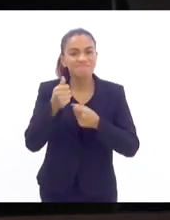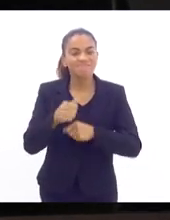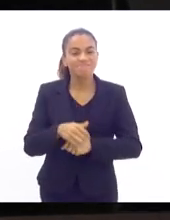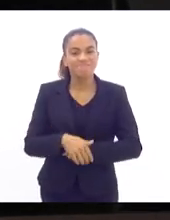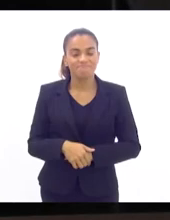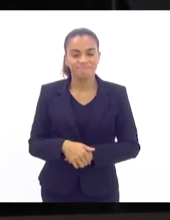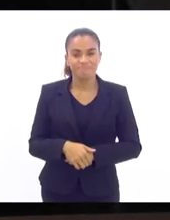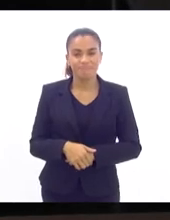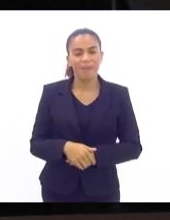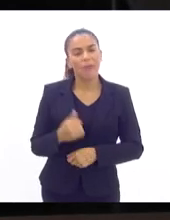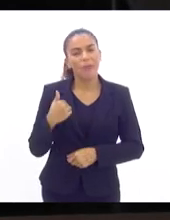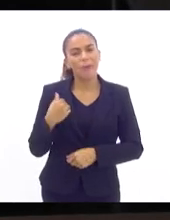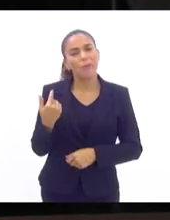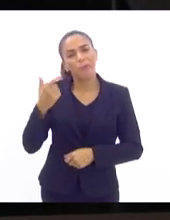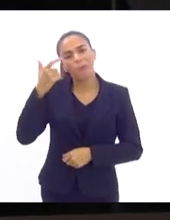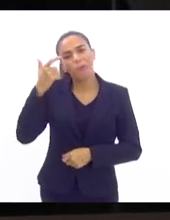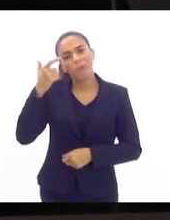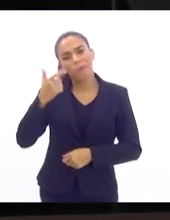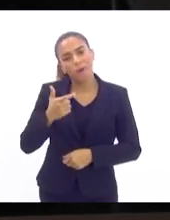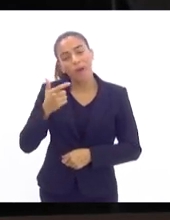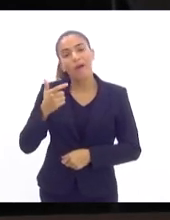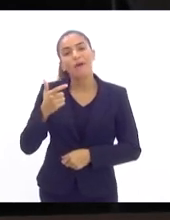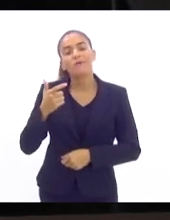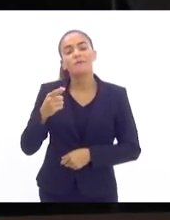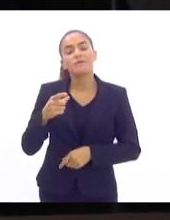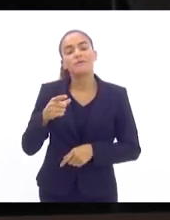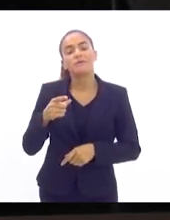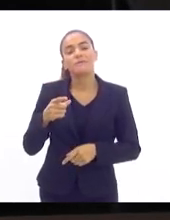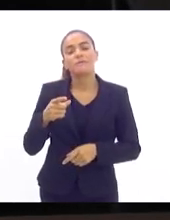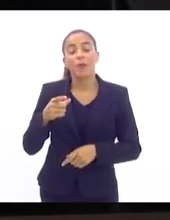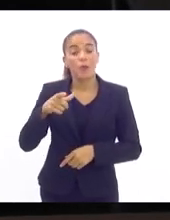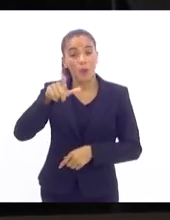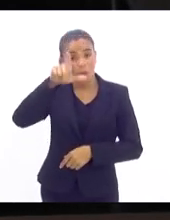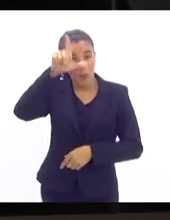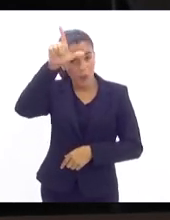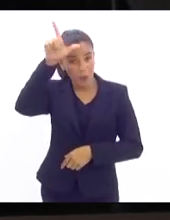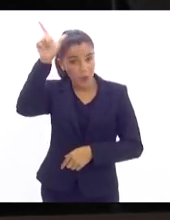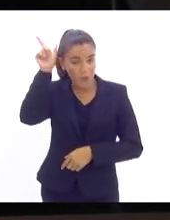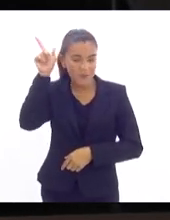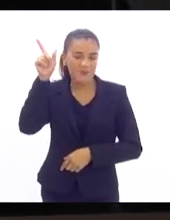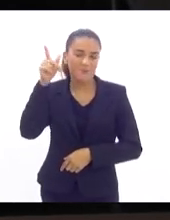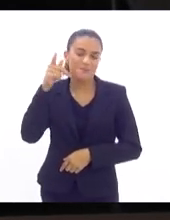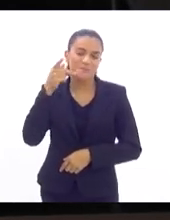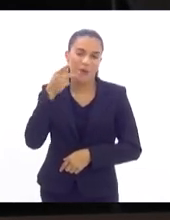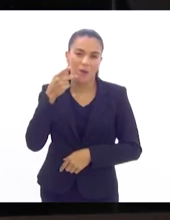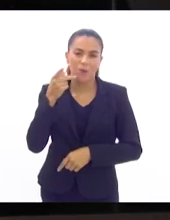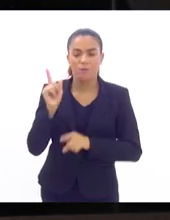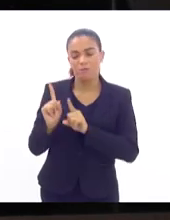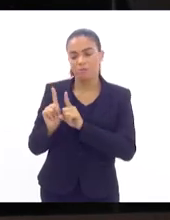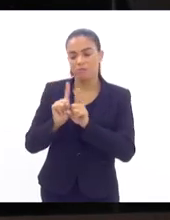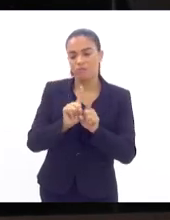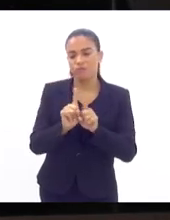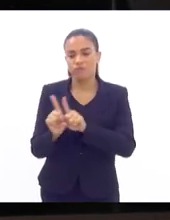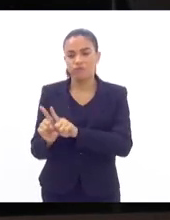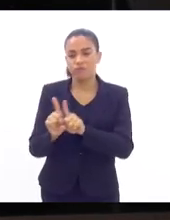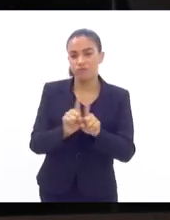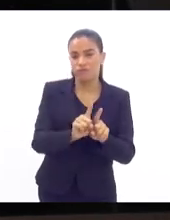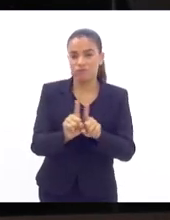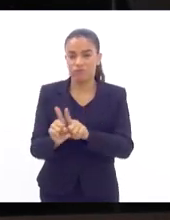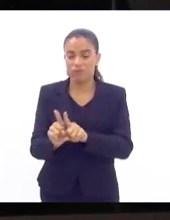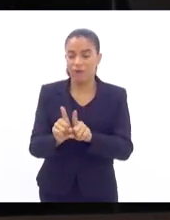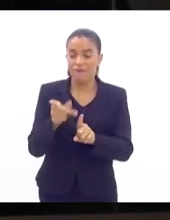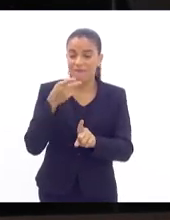na vinda para cá, Luiz Paulo falou para mim que eu desse a boa notícia para